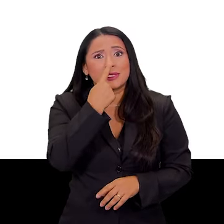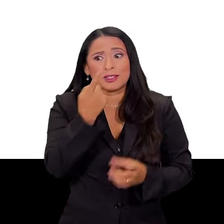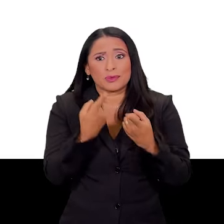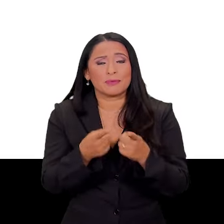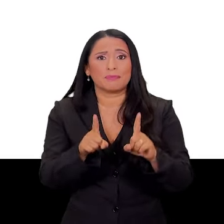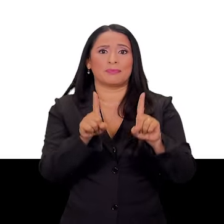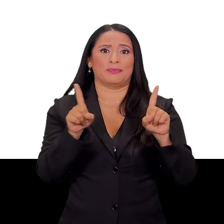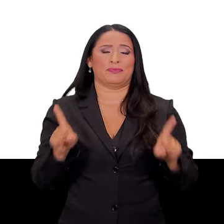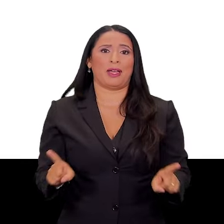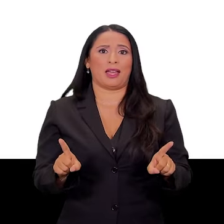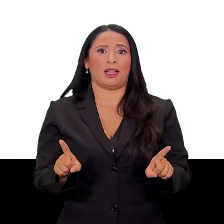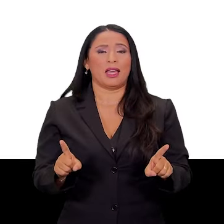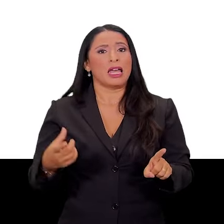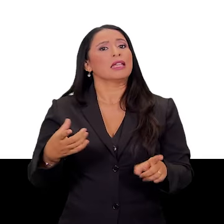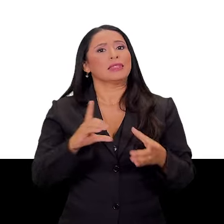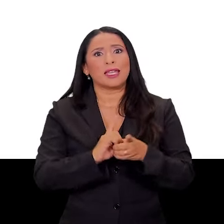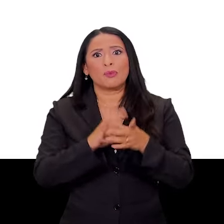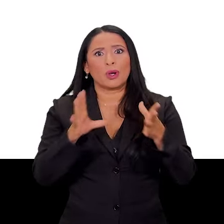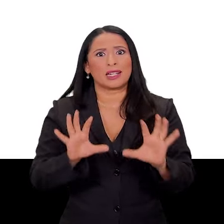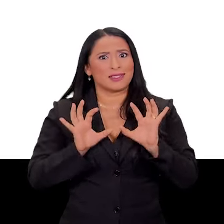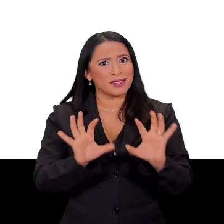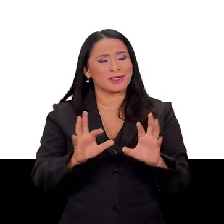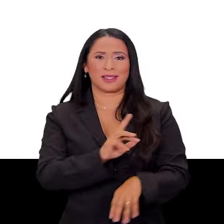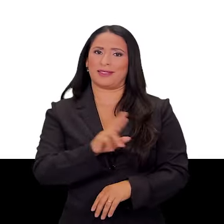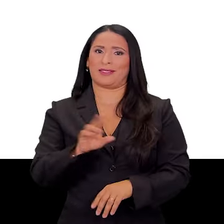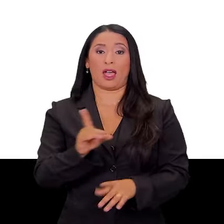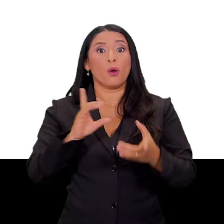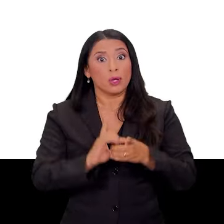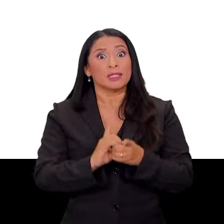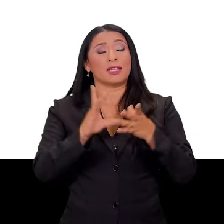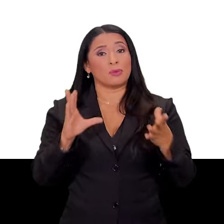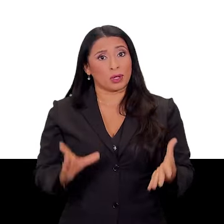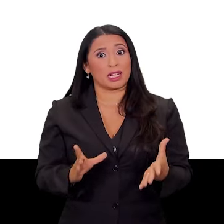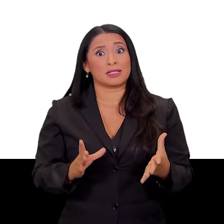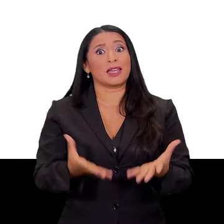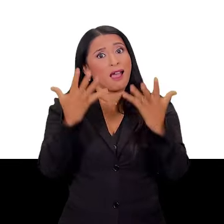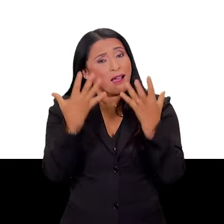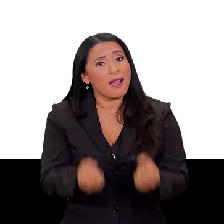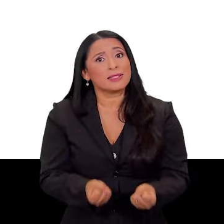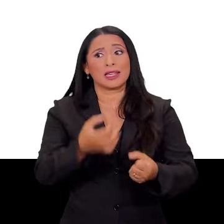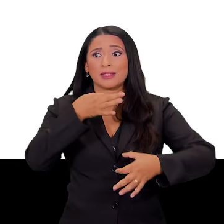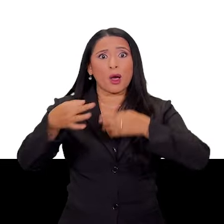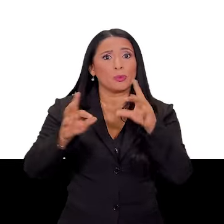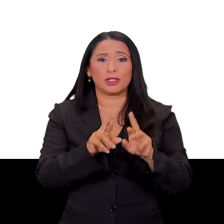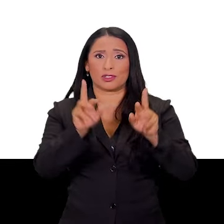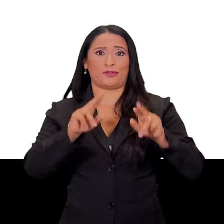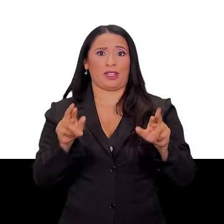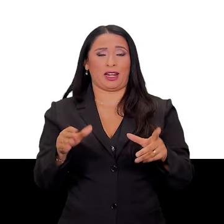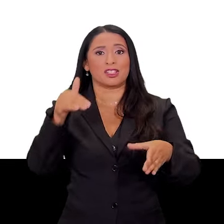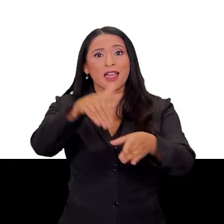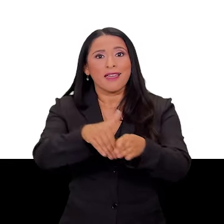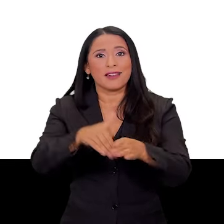vão deixar de ser amigos. Gente, democracia não é isso. Democracia é a gente concordar que pode